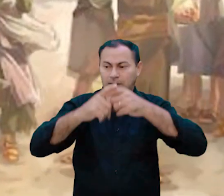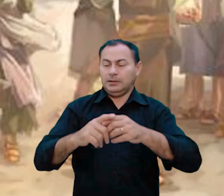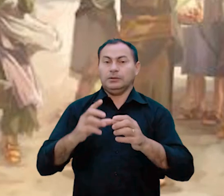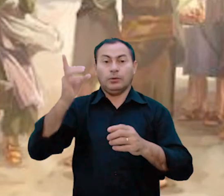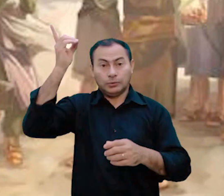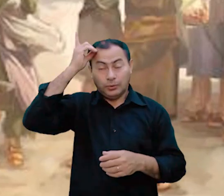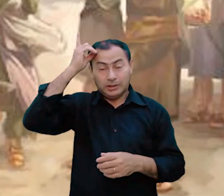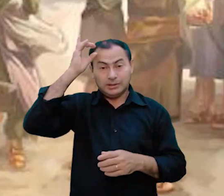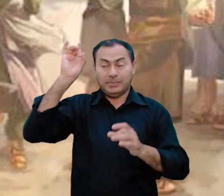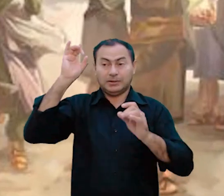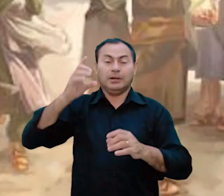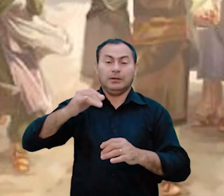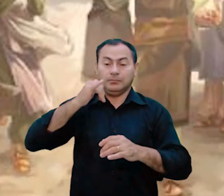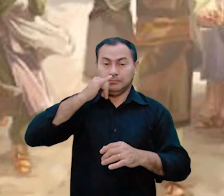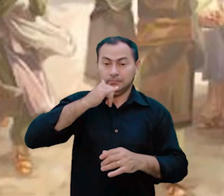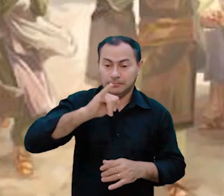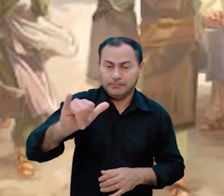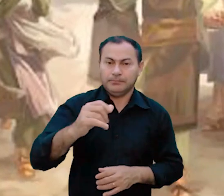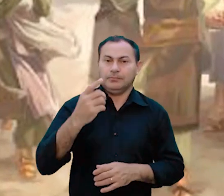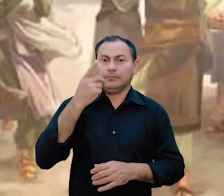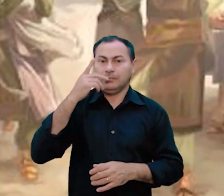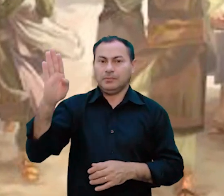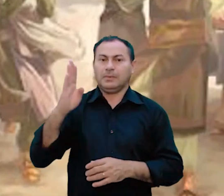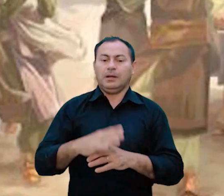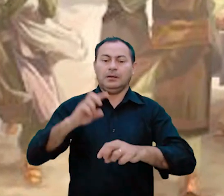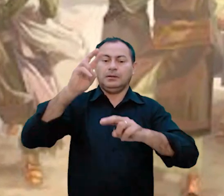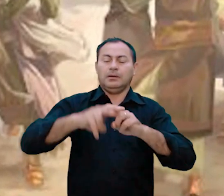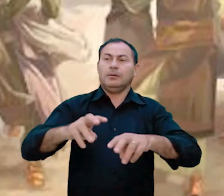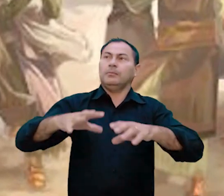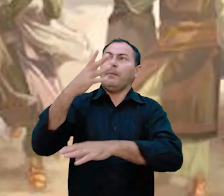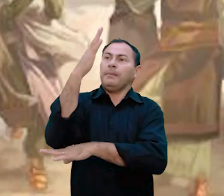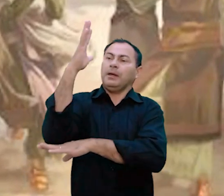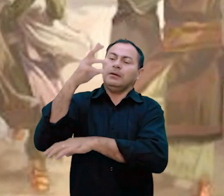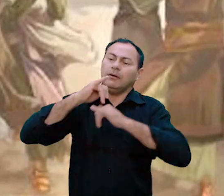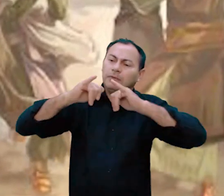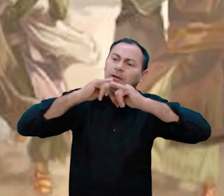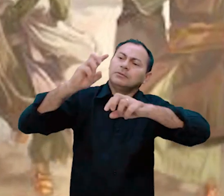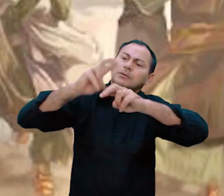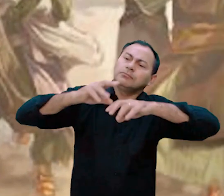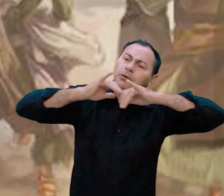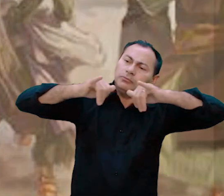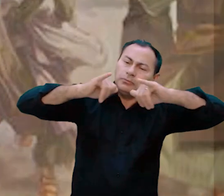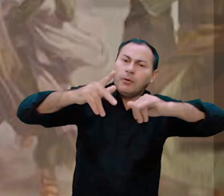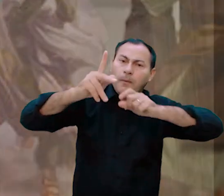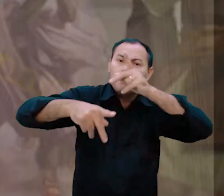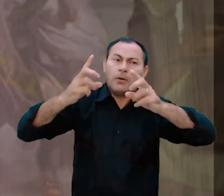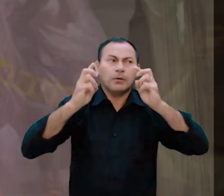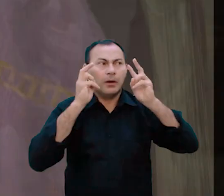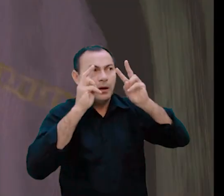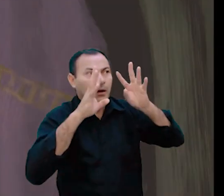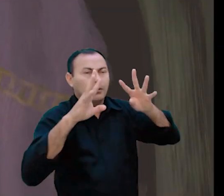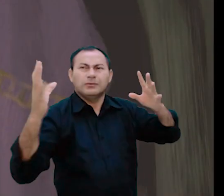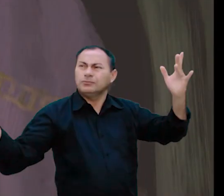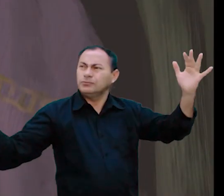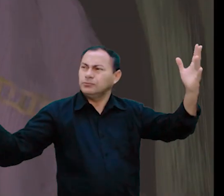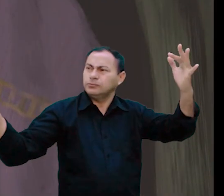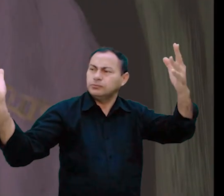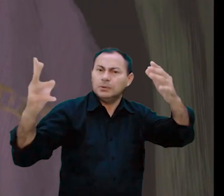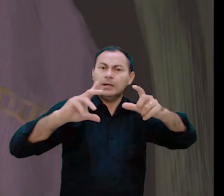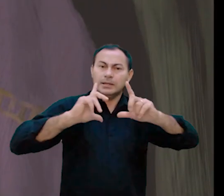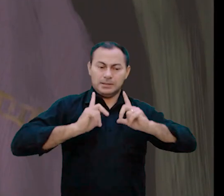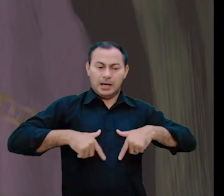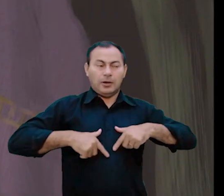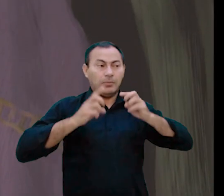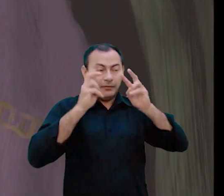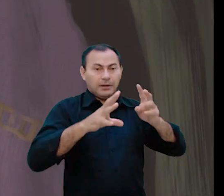especial. Ela era profetisa. Débora sentava-se sob uma palmeira e profetizava. E o povo vinha de todos os